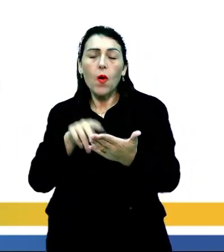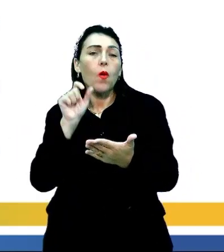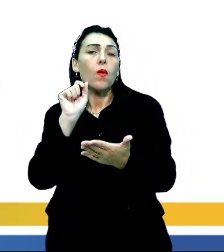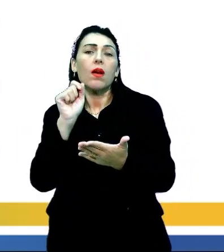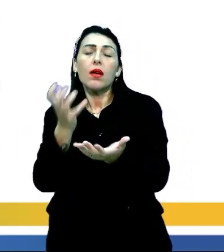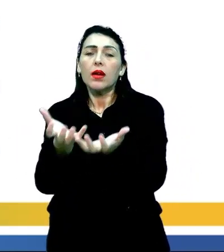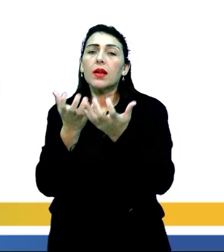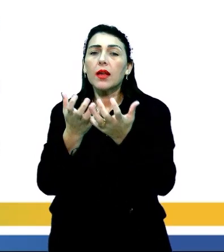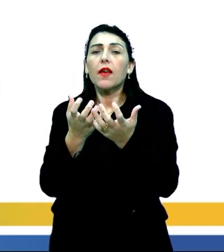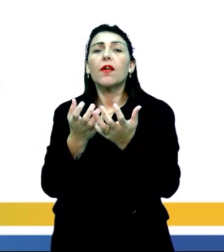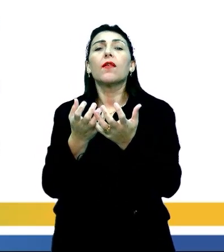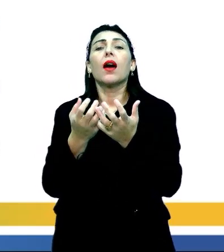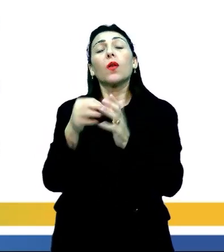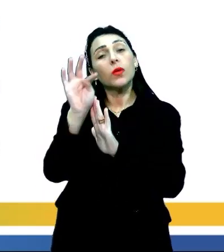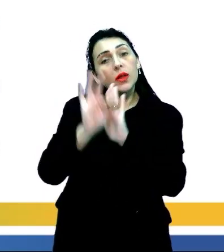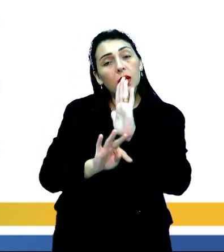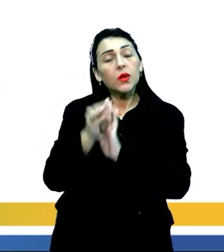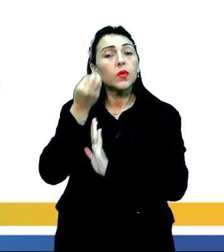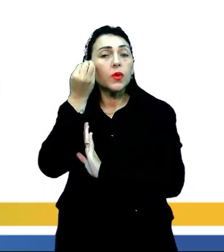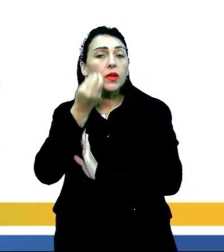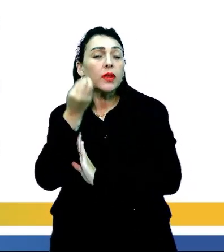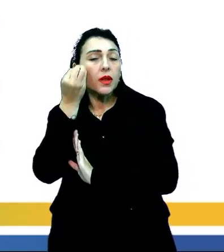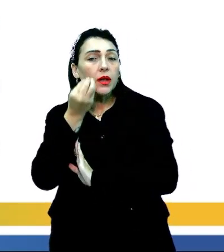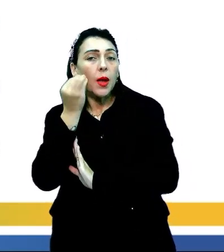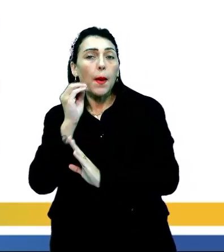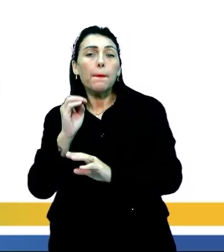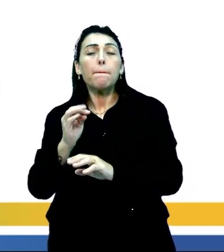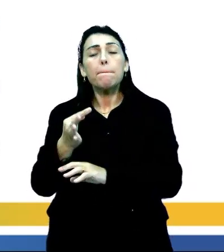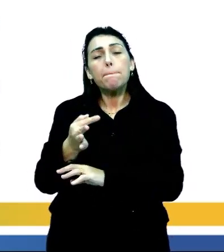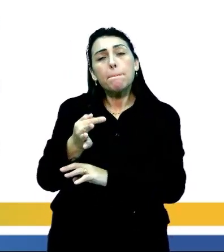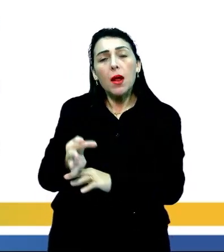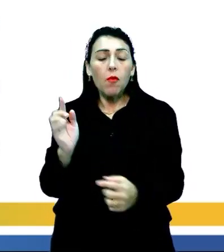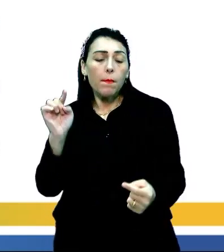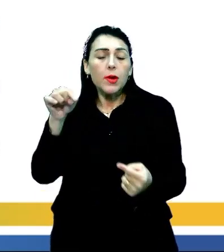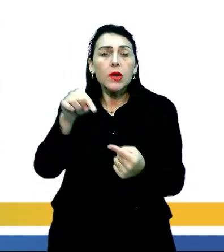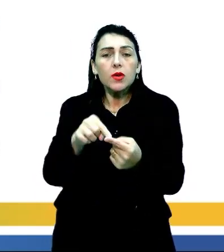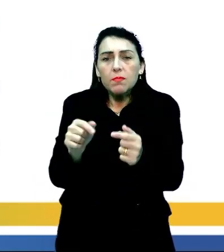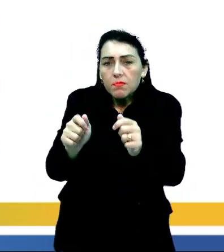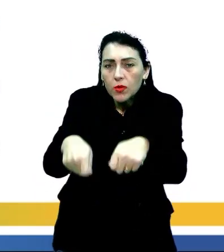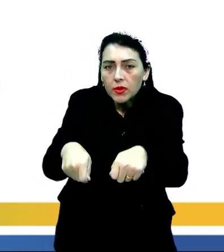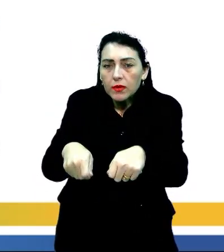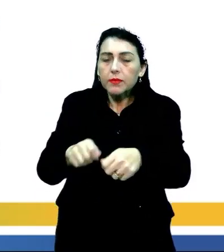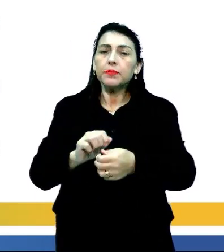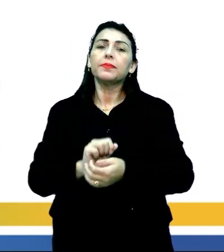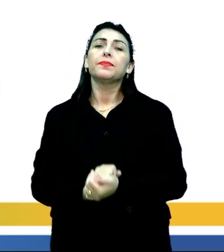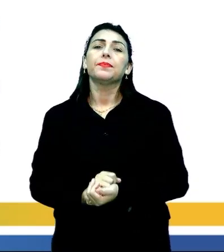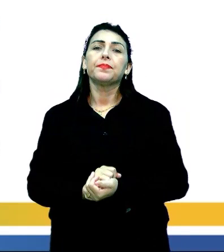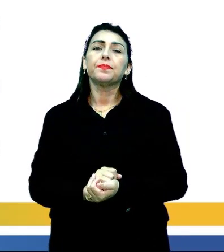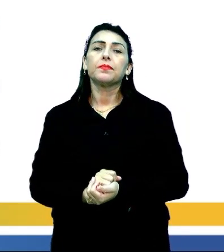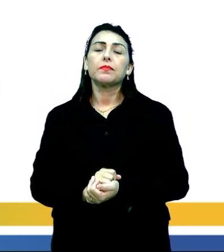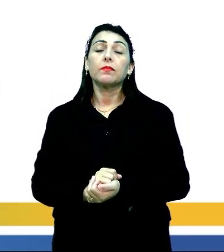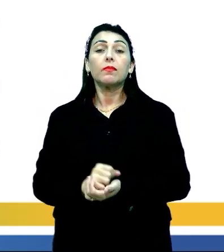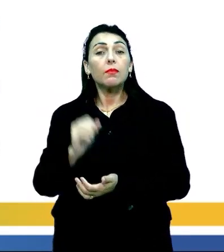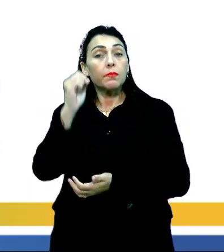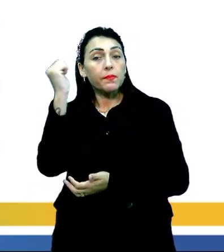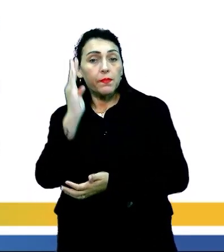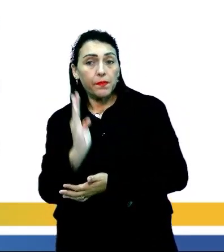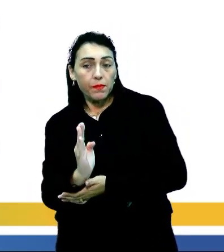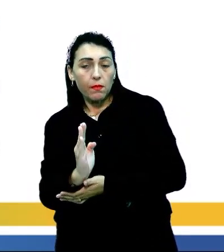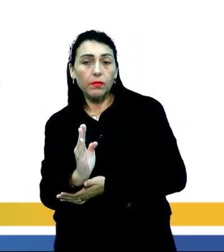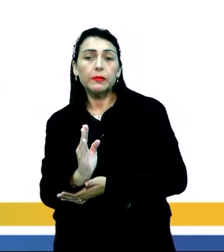a questão quer vai lá no texto e tenta ser o mais breve mais objetivo possível né como no Brasil